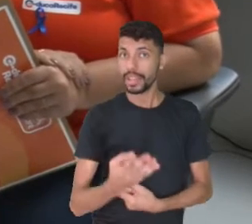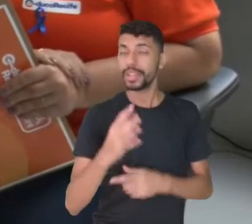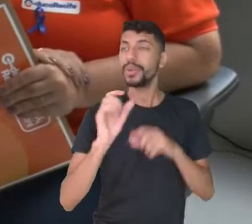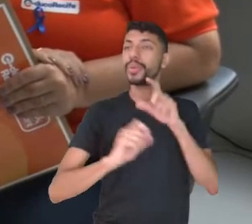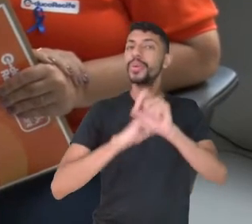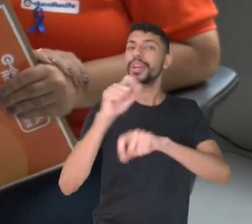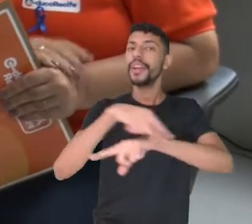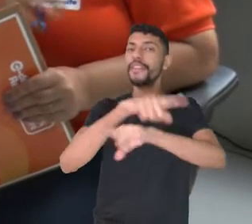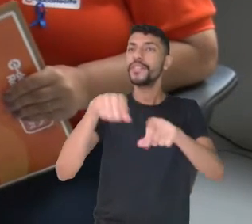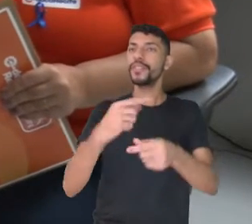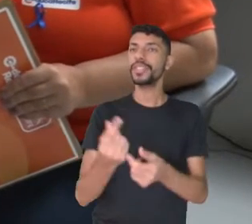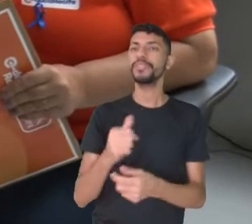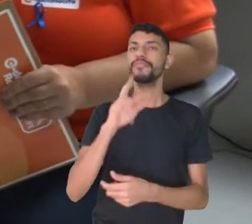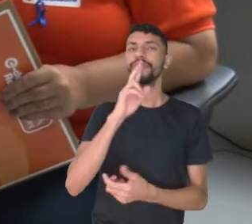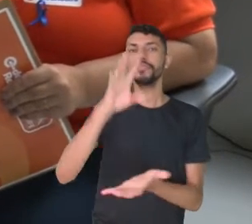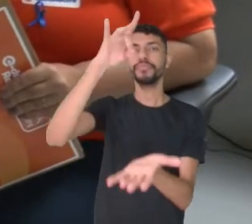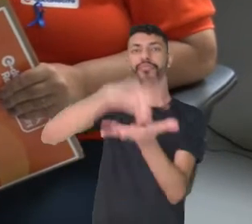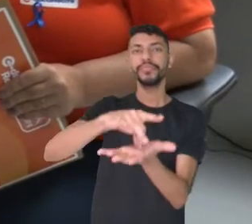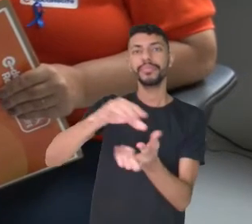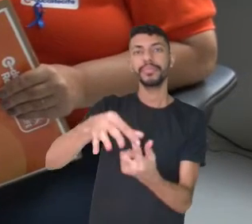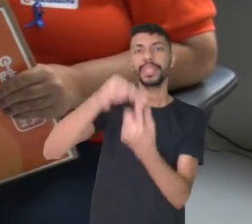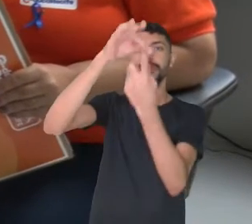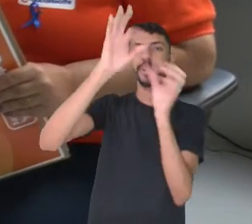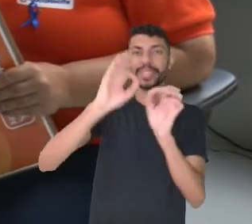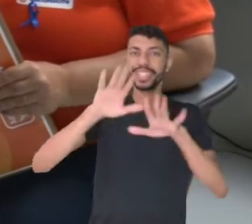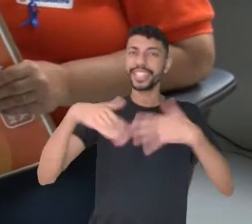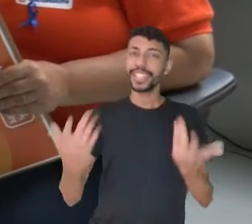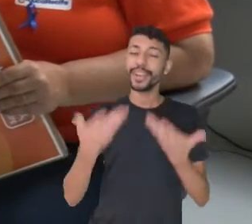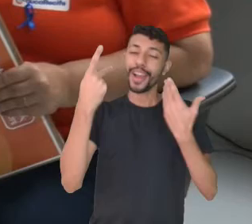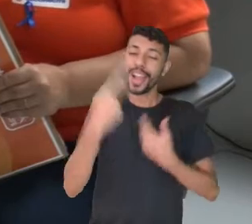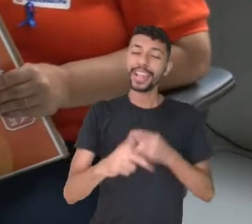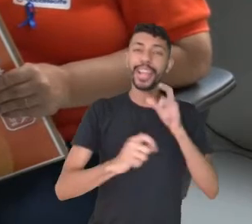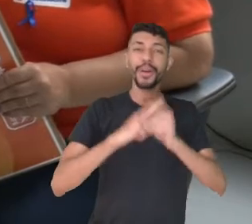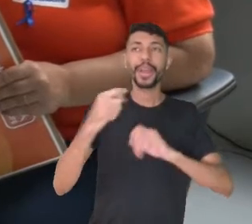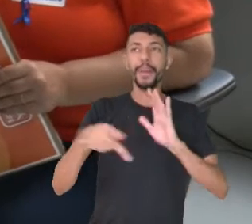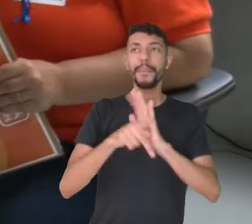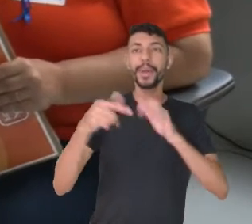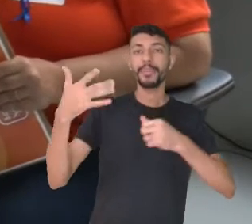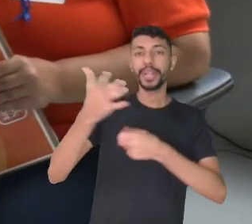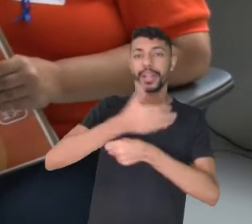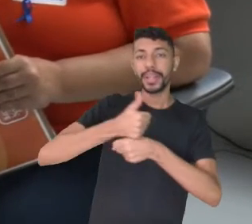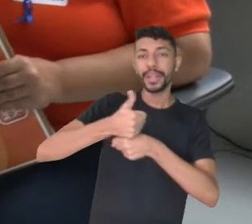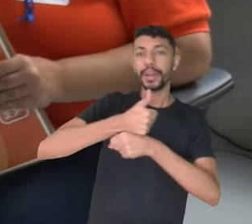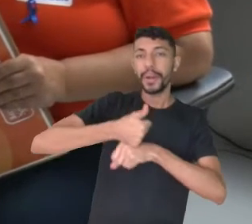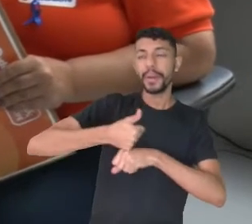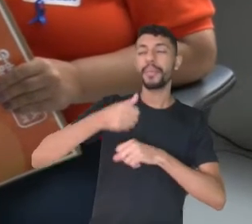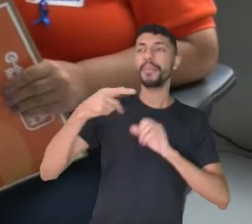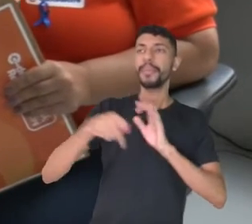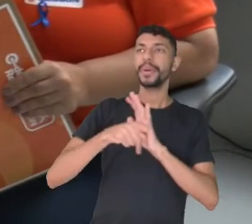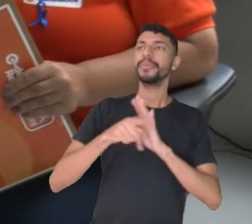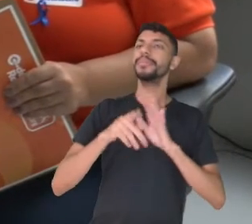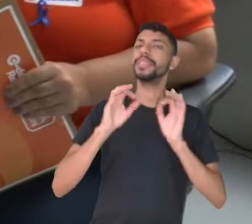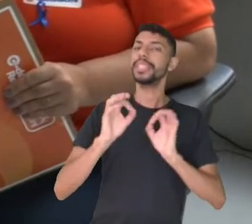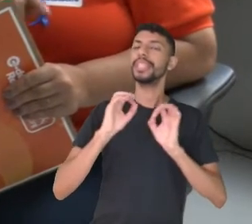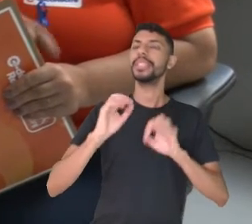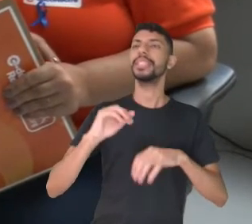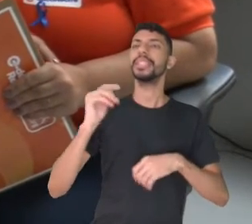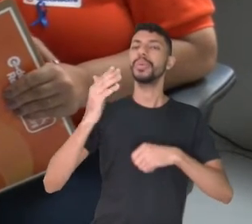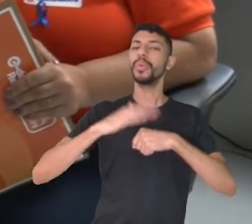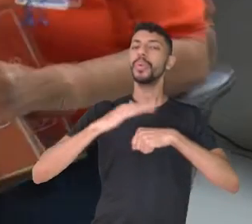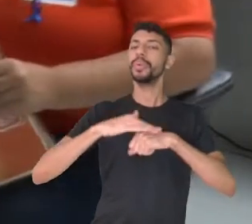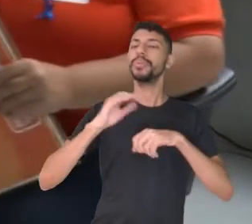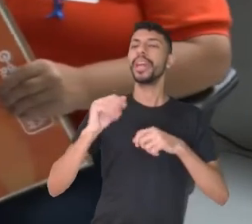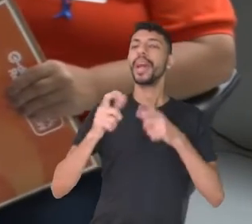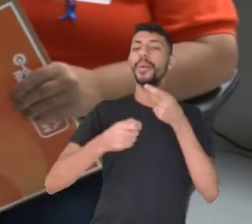darem o veredito final. Então aqui é a qualificação do profissional com automação, ou seja, a tecnologia a serviço